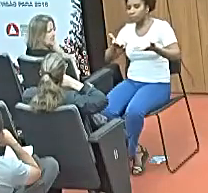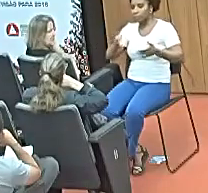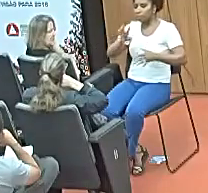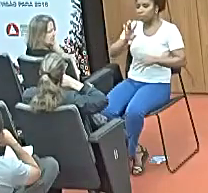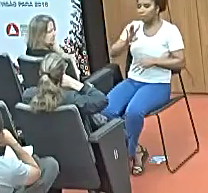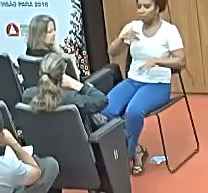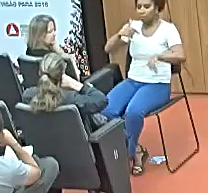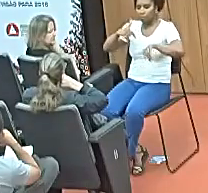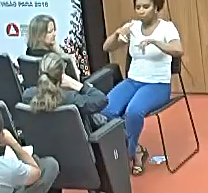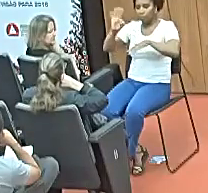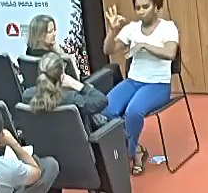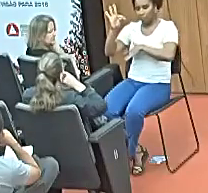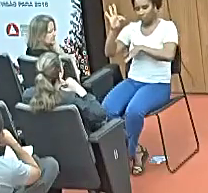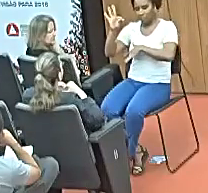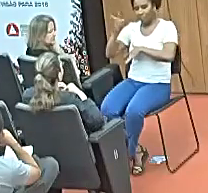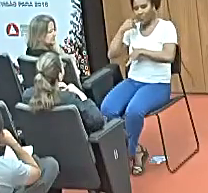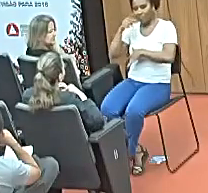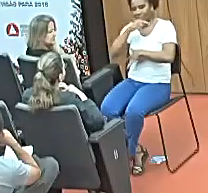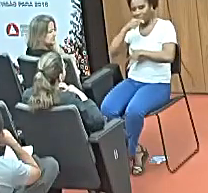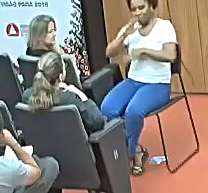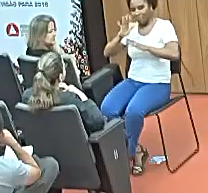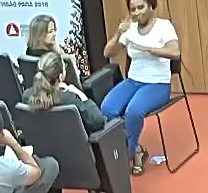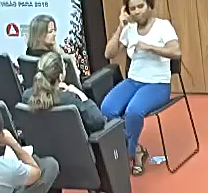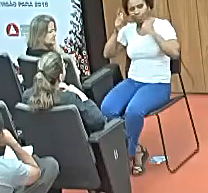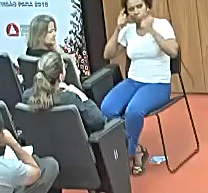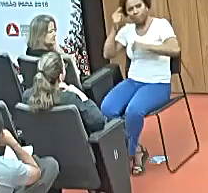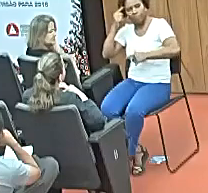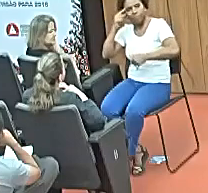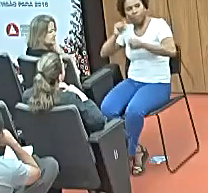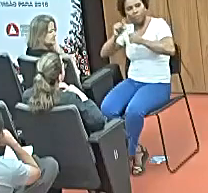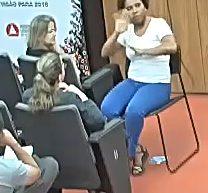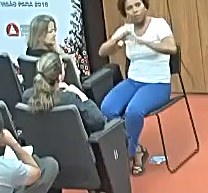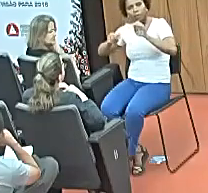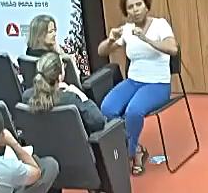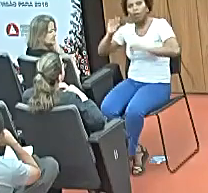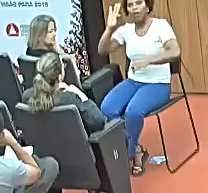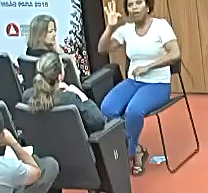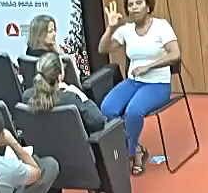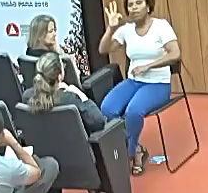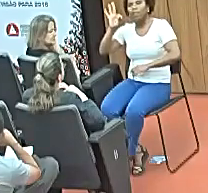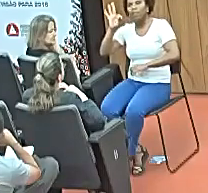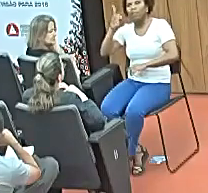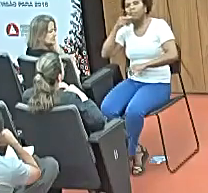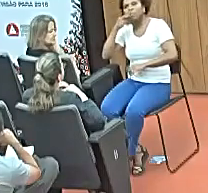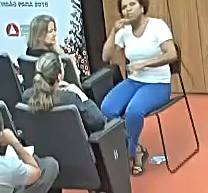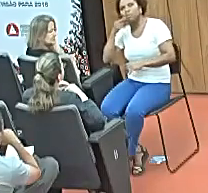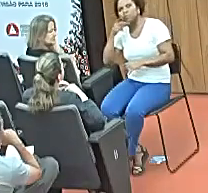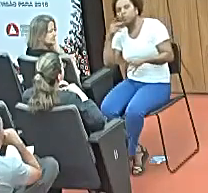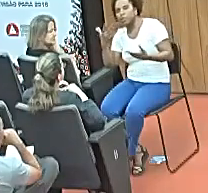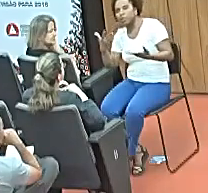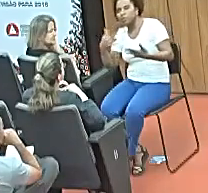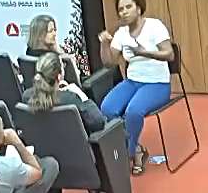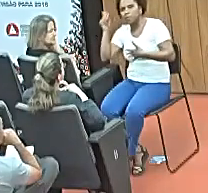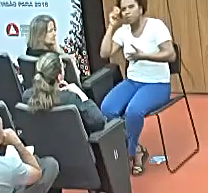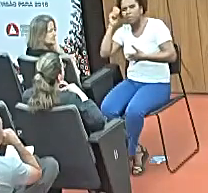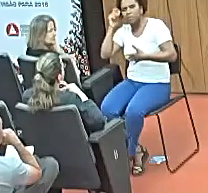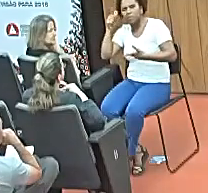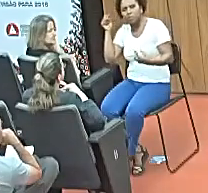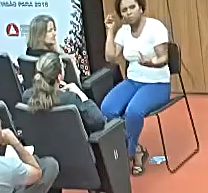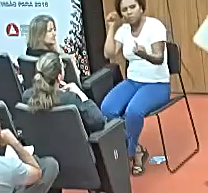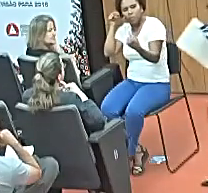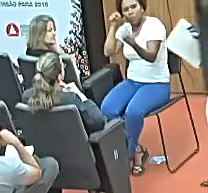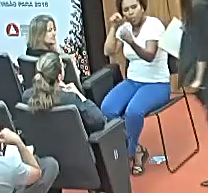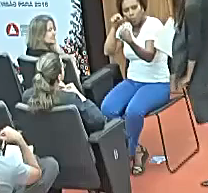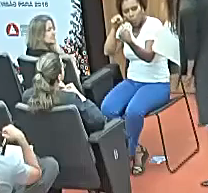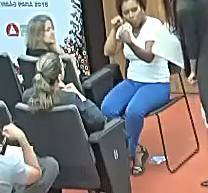e suas incursões na democracia participativa que muito tem a ver e trata de todo o